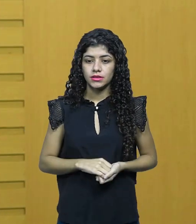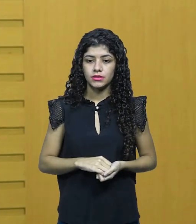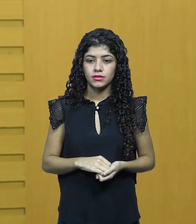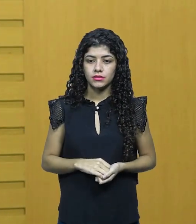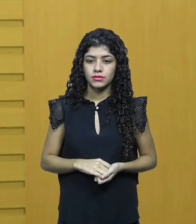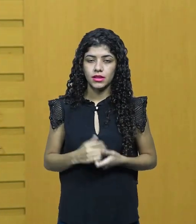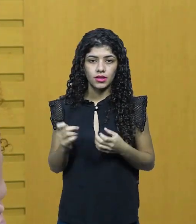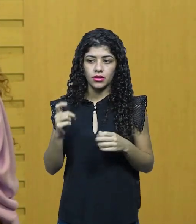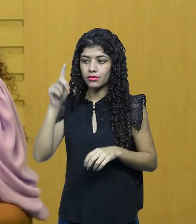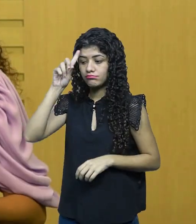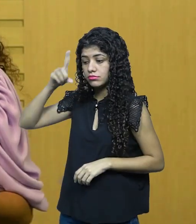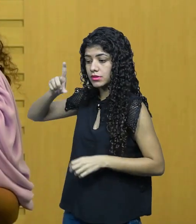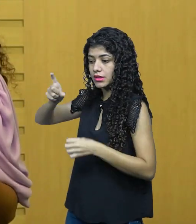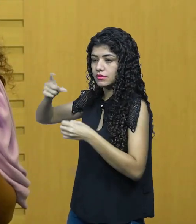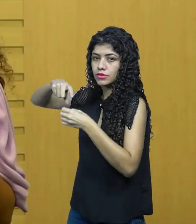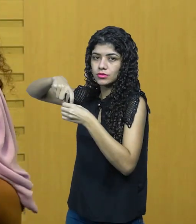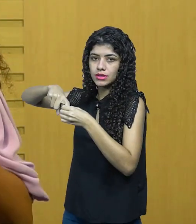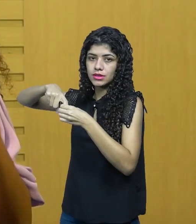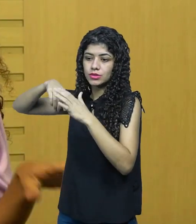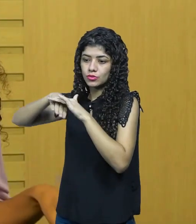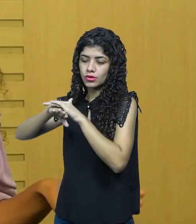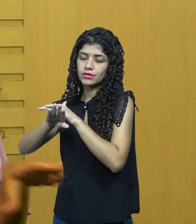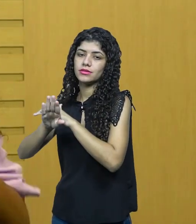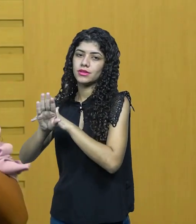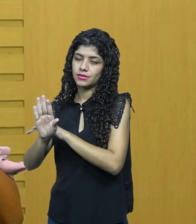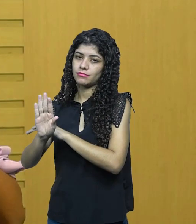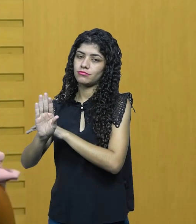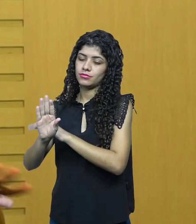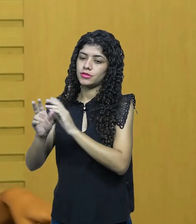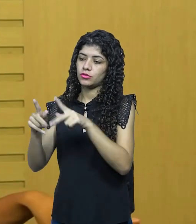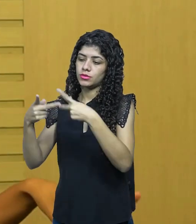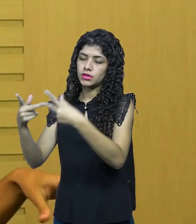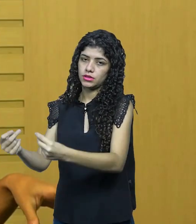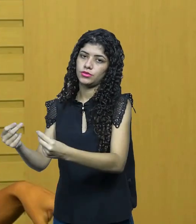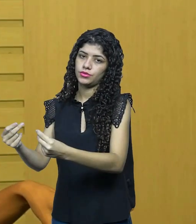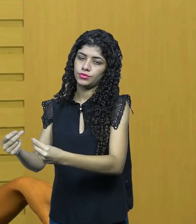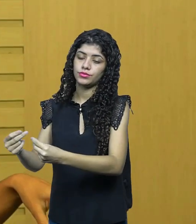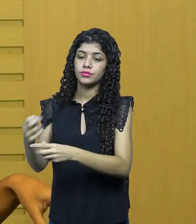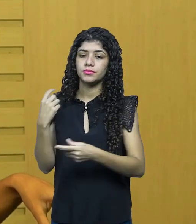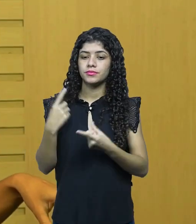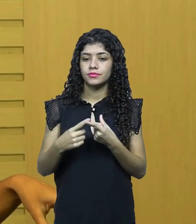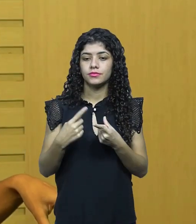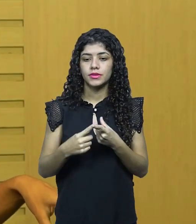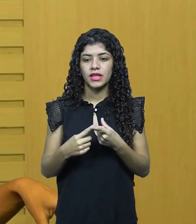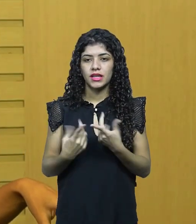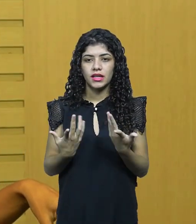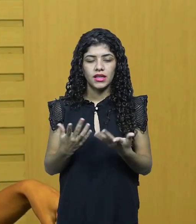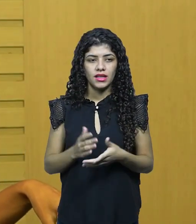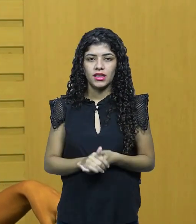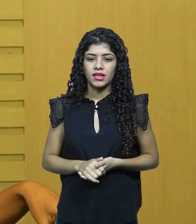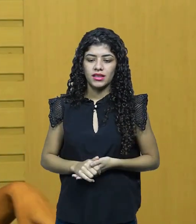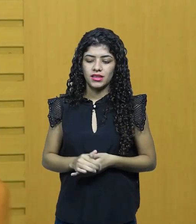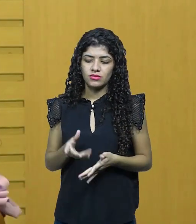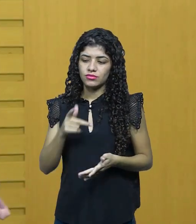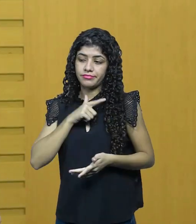jogo de xícara, a patroa imediatamente manda ela voltar e esconder o jogo de